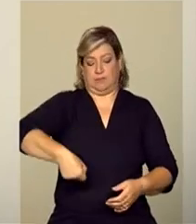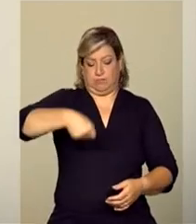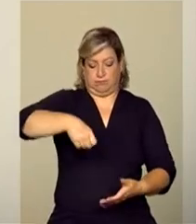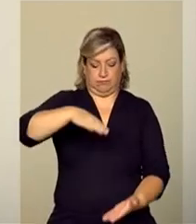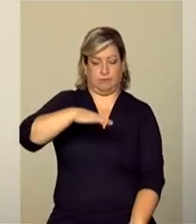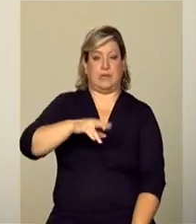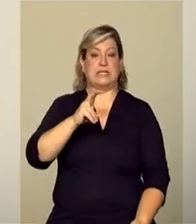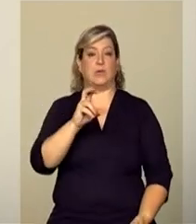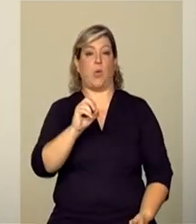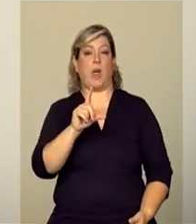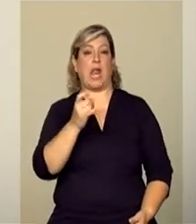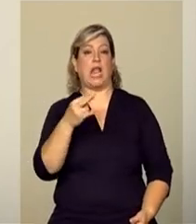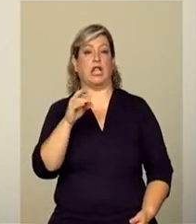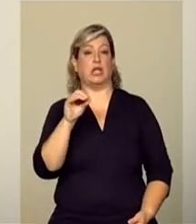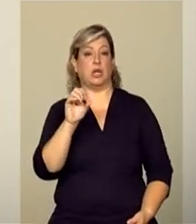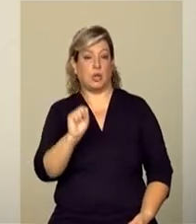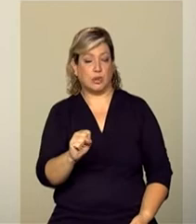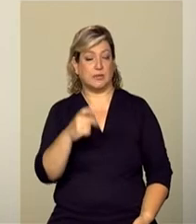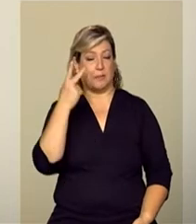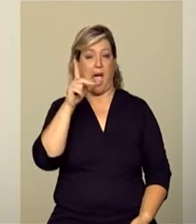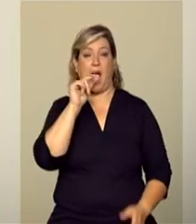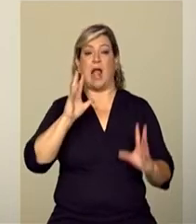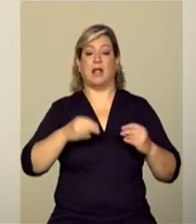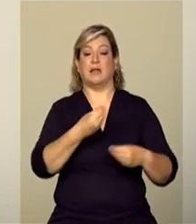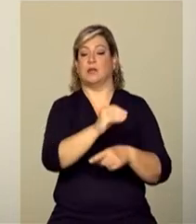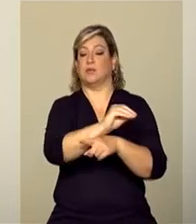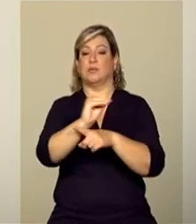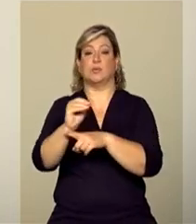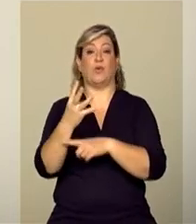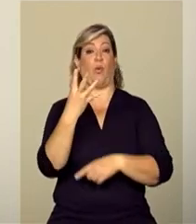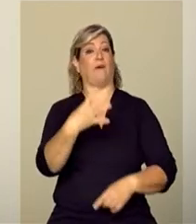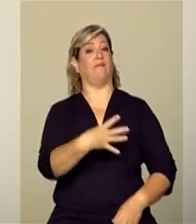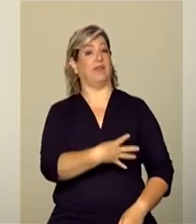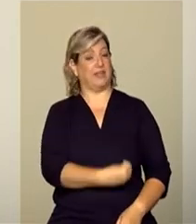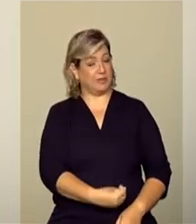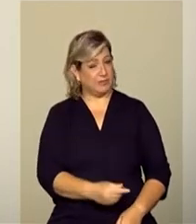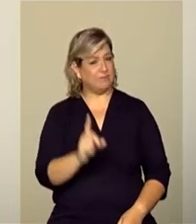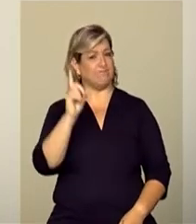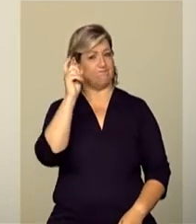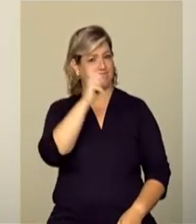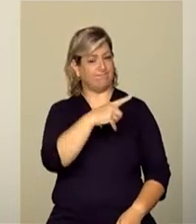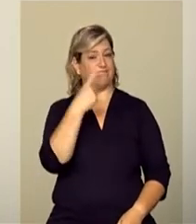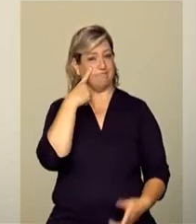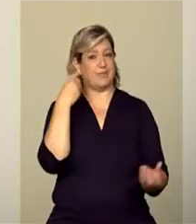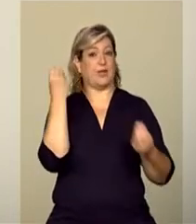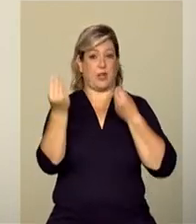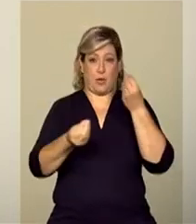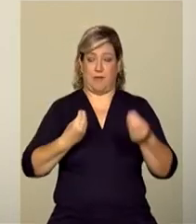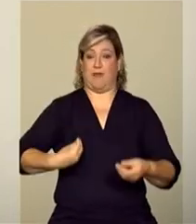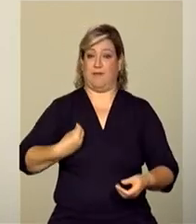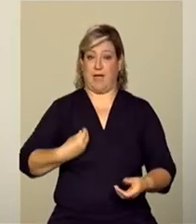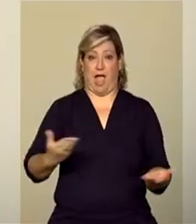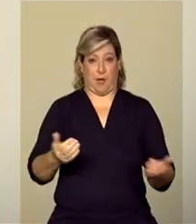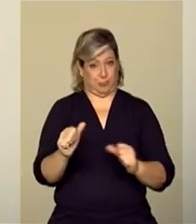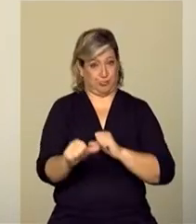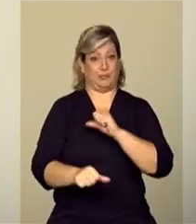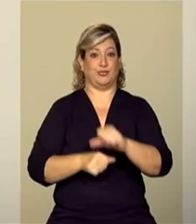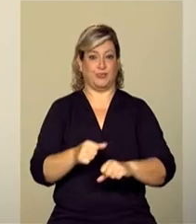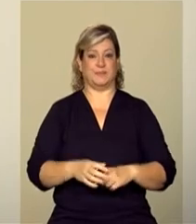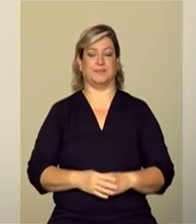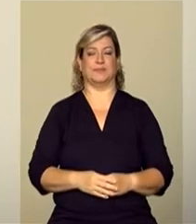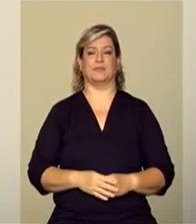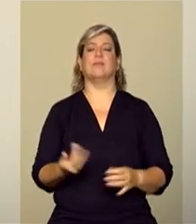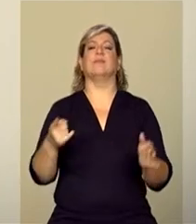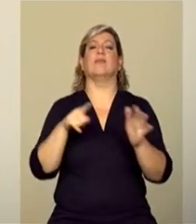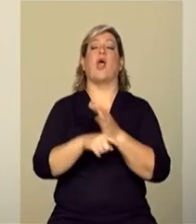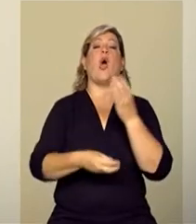com 50 litros de água limpa para dar de beber a quatro filhos veja como a vida da dona Regina mudou E como